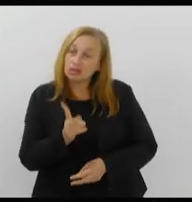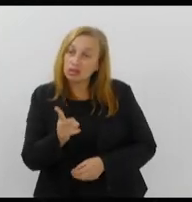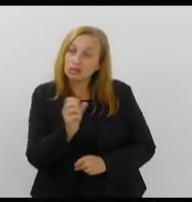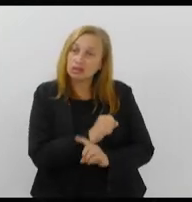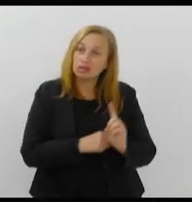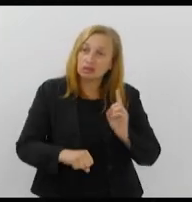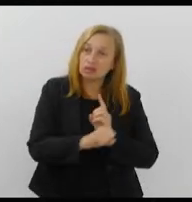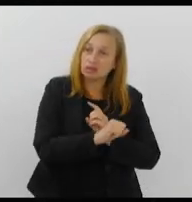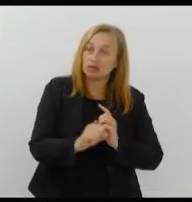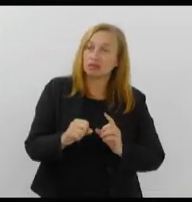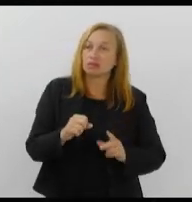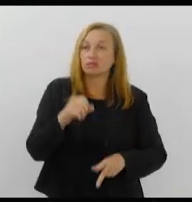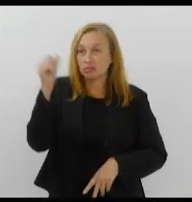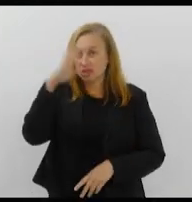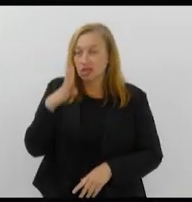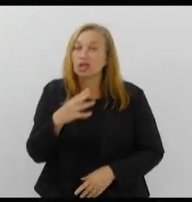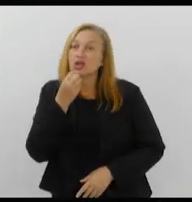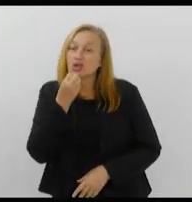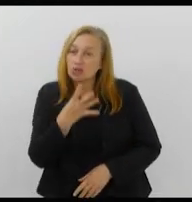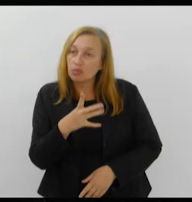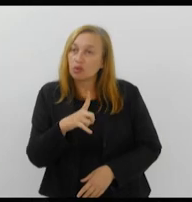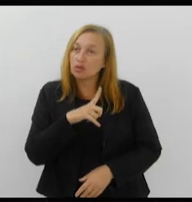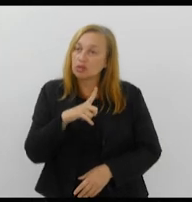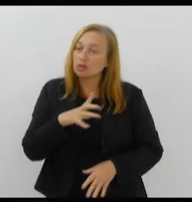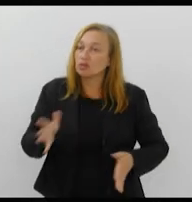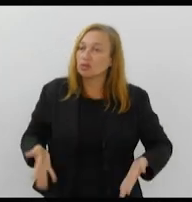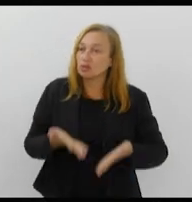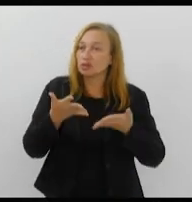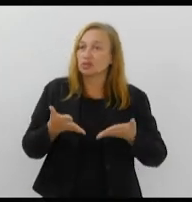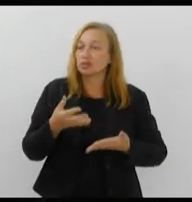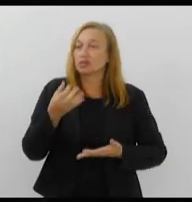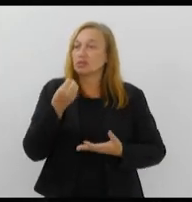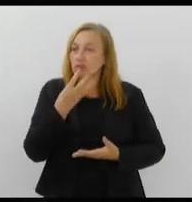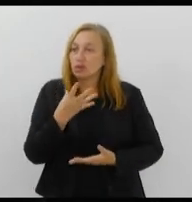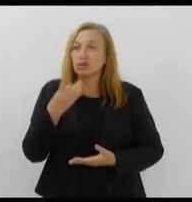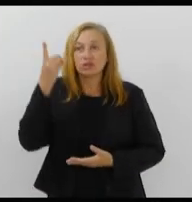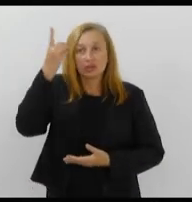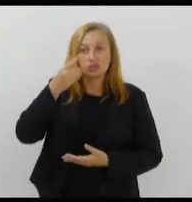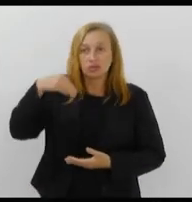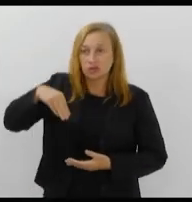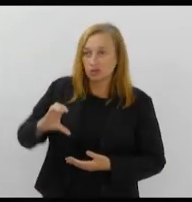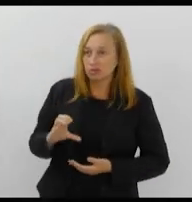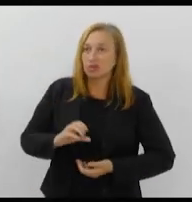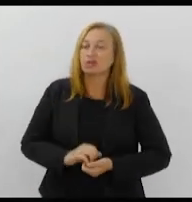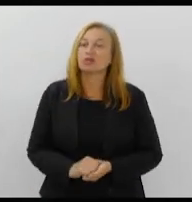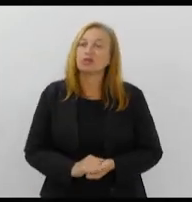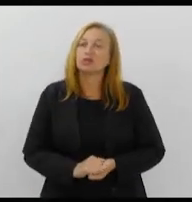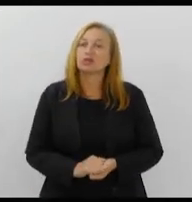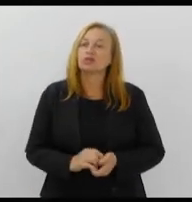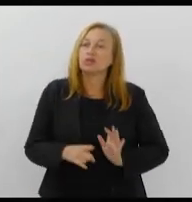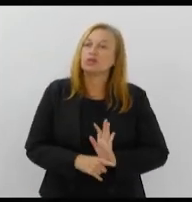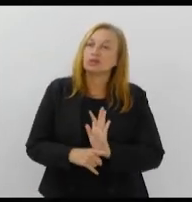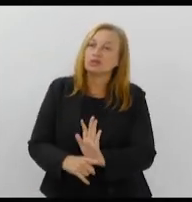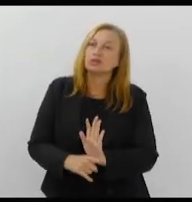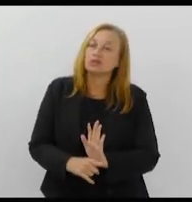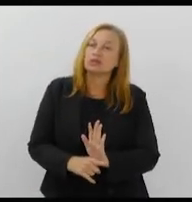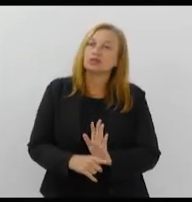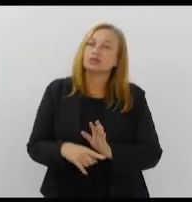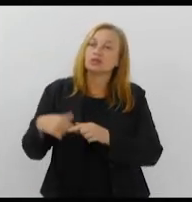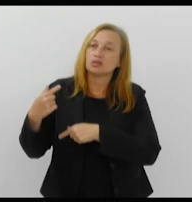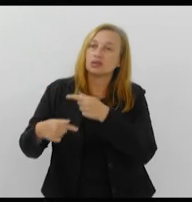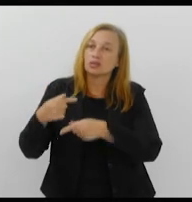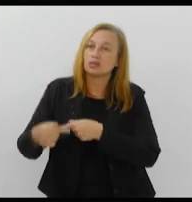sociedade brasileira. Que bom que a gente tem uma iniciativa brilhante como a do deputado Carlos Mink, que vai ajudar as novas gerações